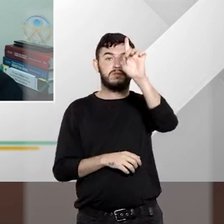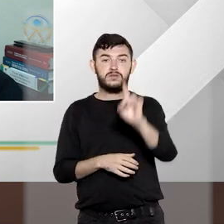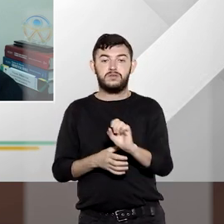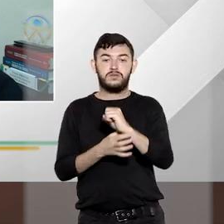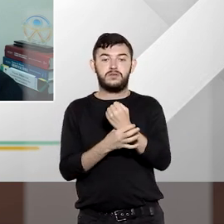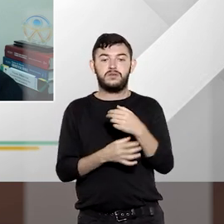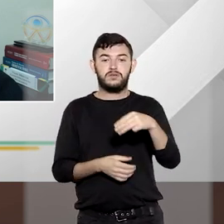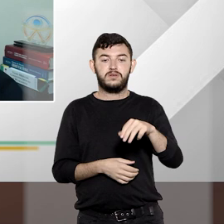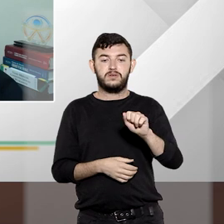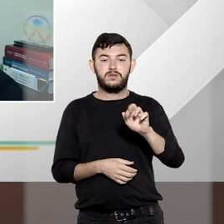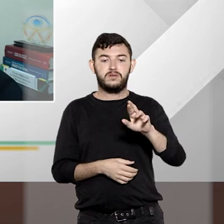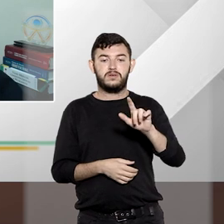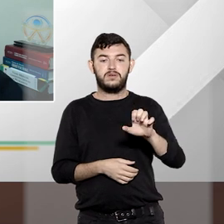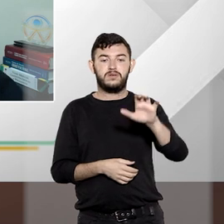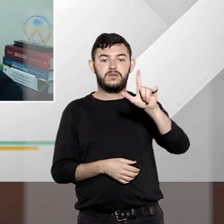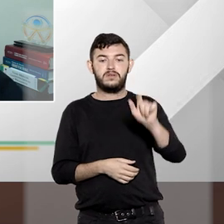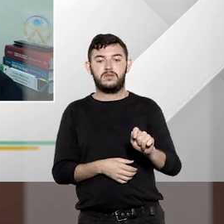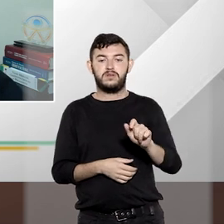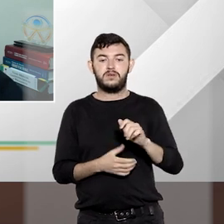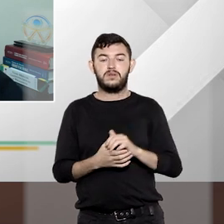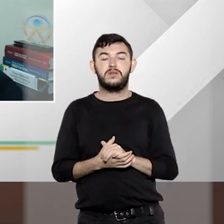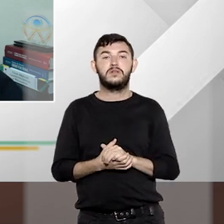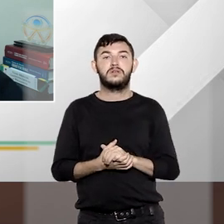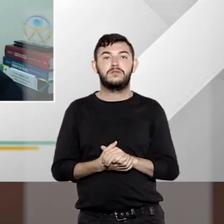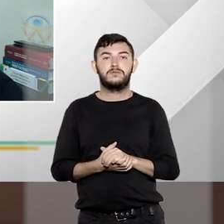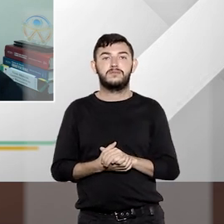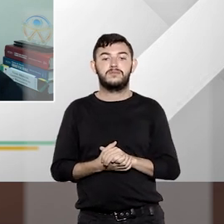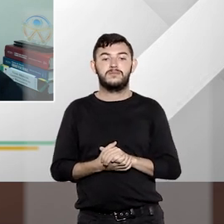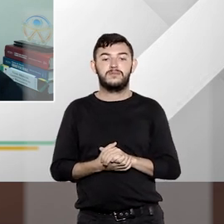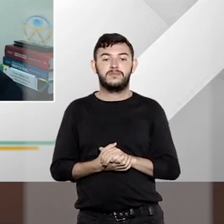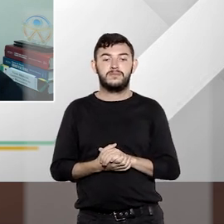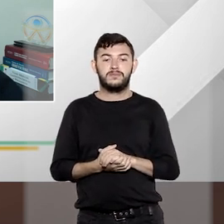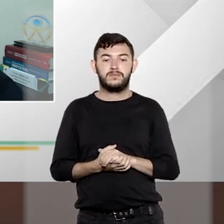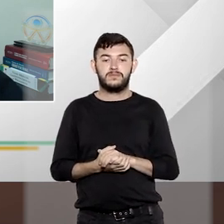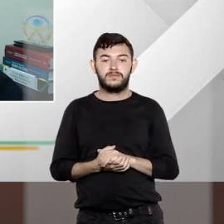direitos. Marcela Furst, por favor, gostaria de começar com você.